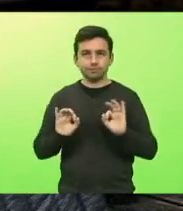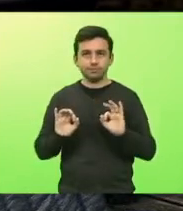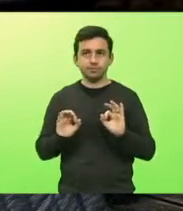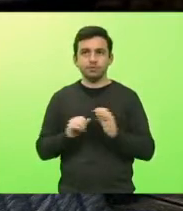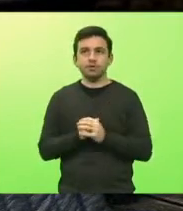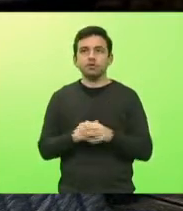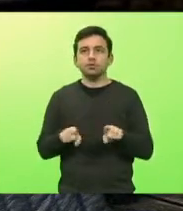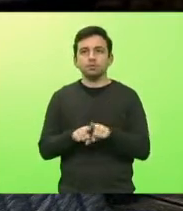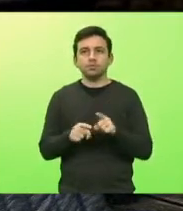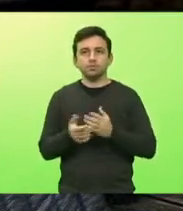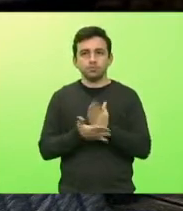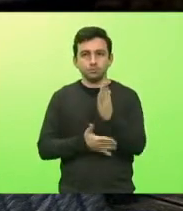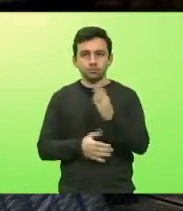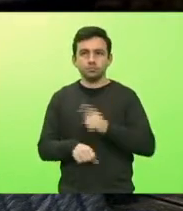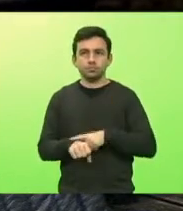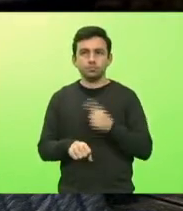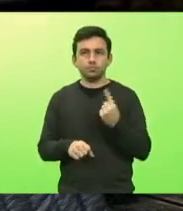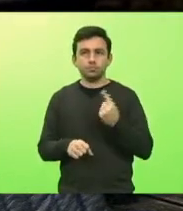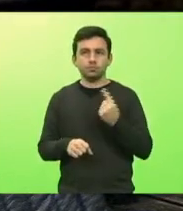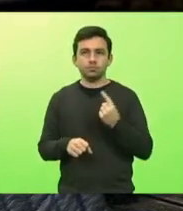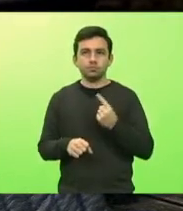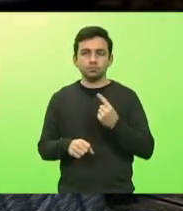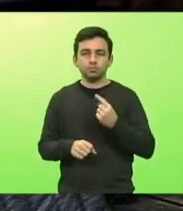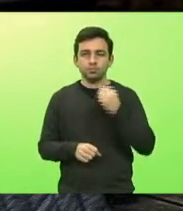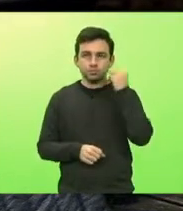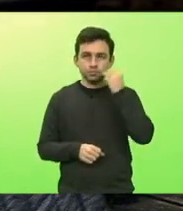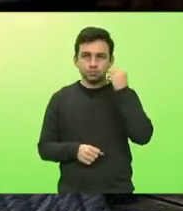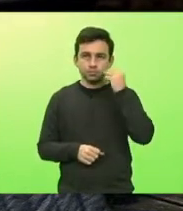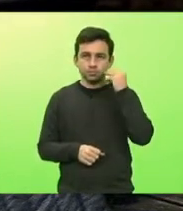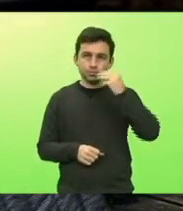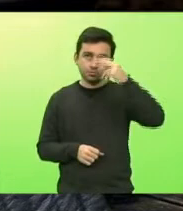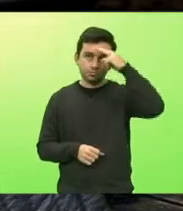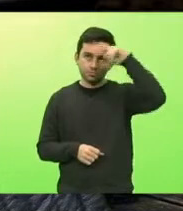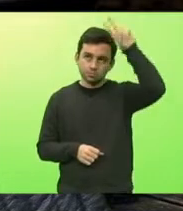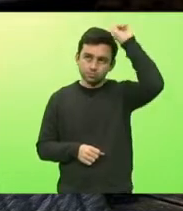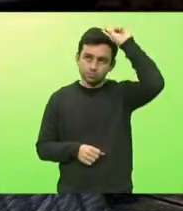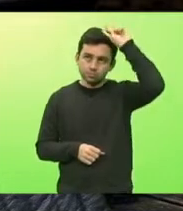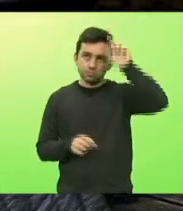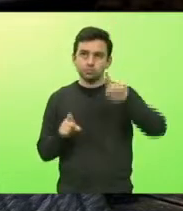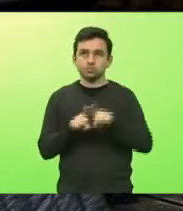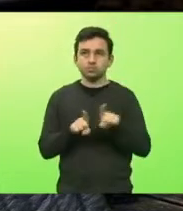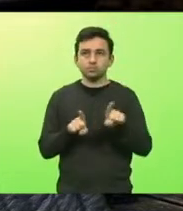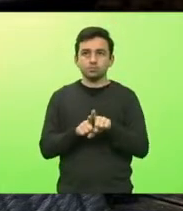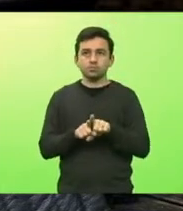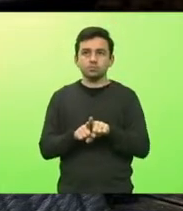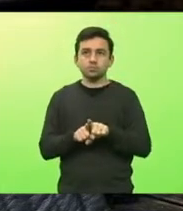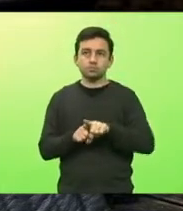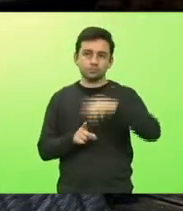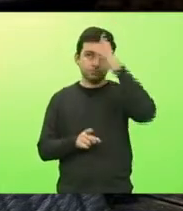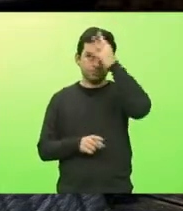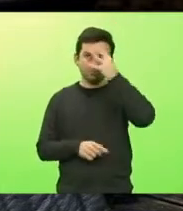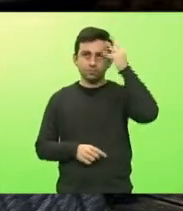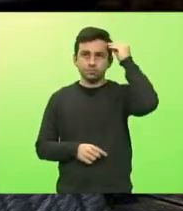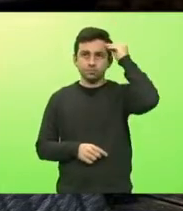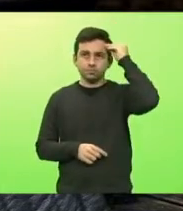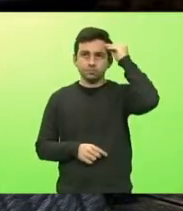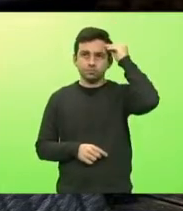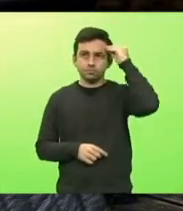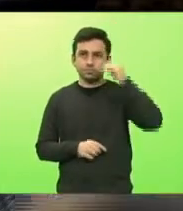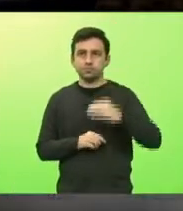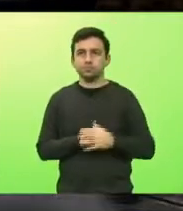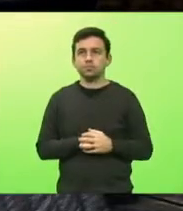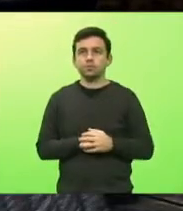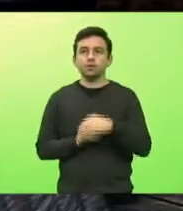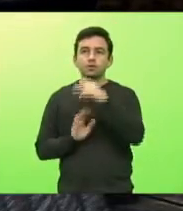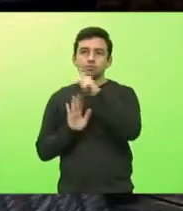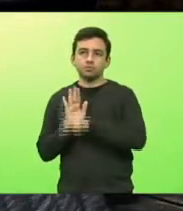único por maioria com votos contrários dos senhores deputados Márcio Machado, doutor Vicente Caro Preso, bem como da senhora deputada Luciana Caminati. O projeto